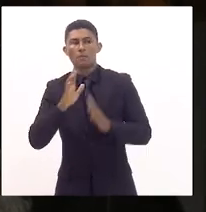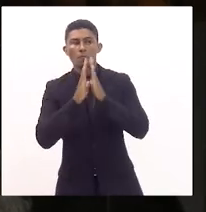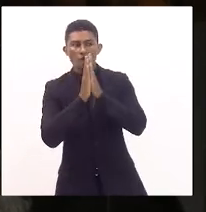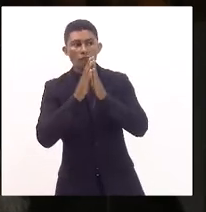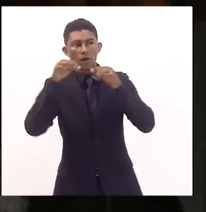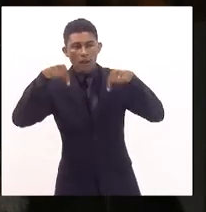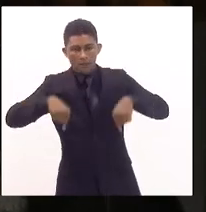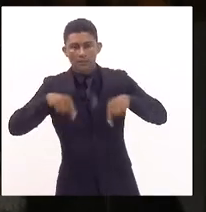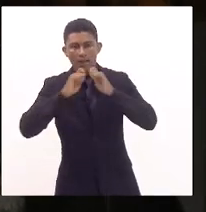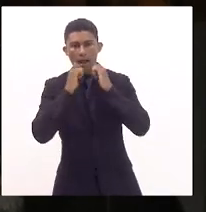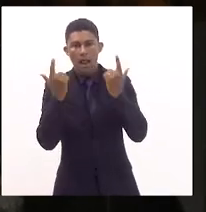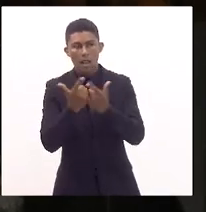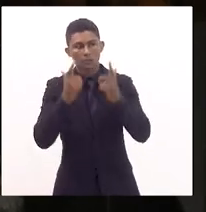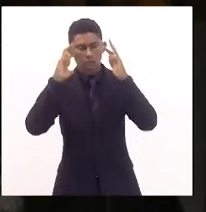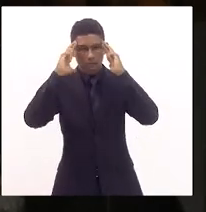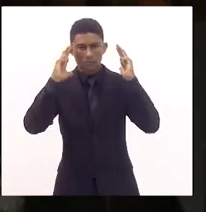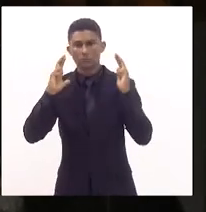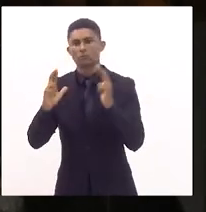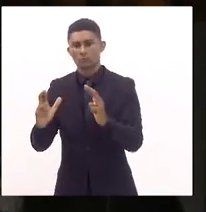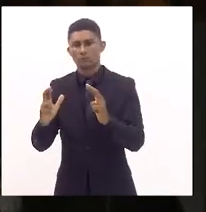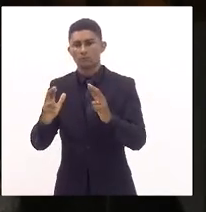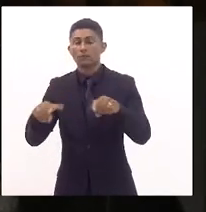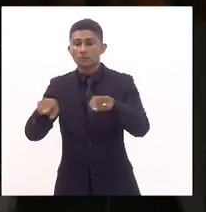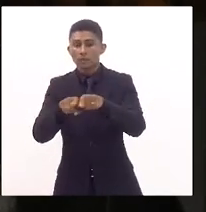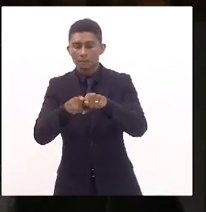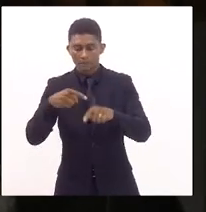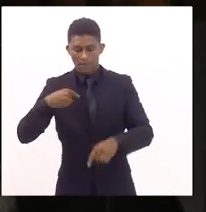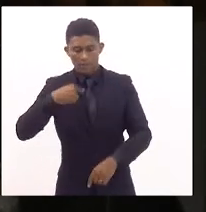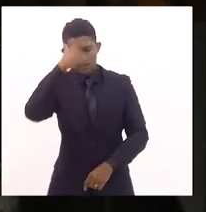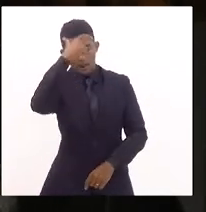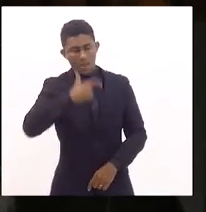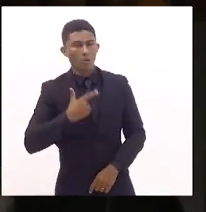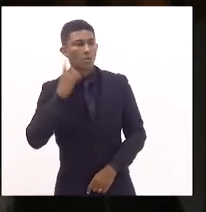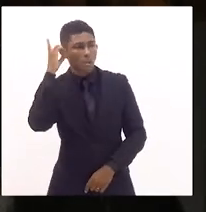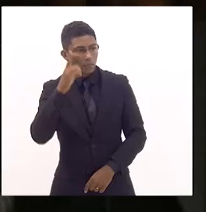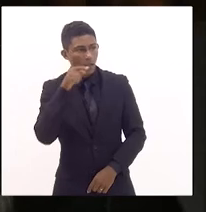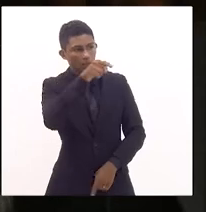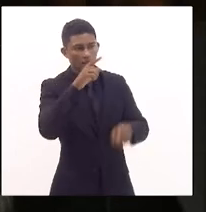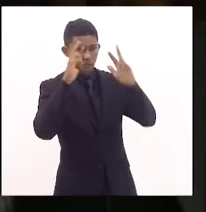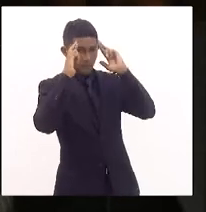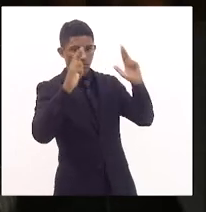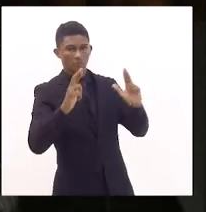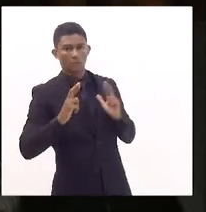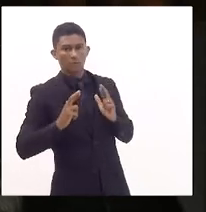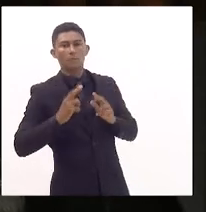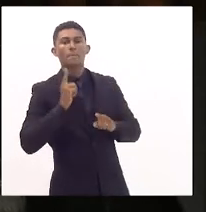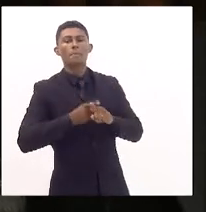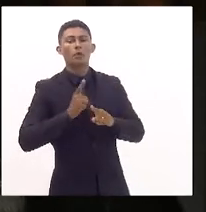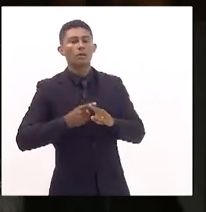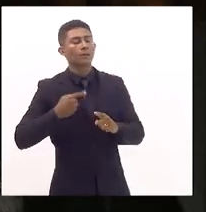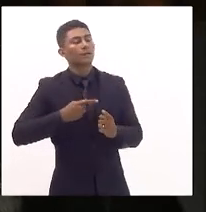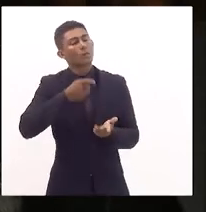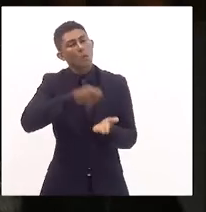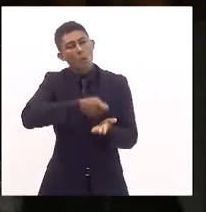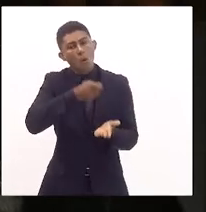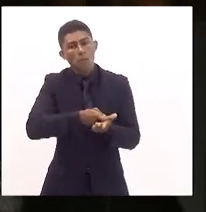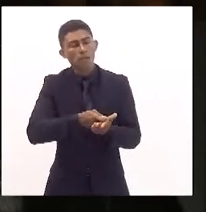esta casa e respeito a esta deputada que vos fala por estar cobrando e